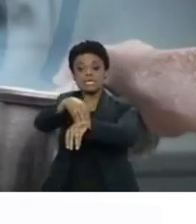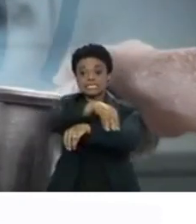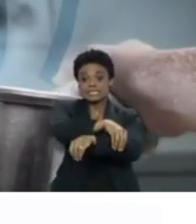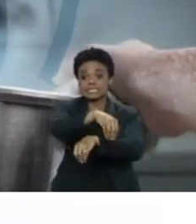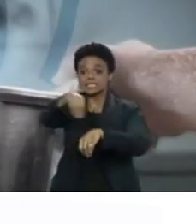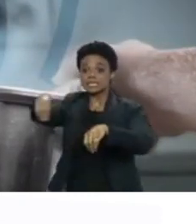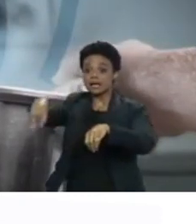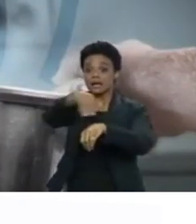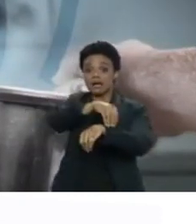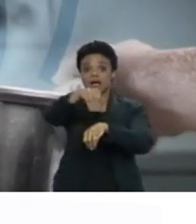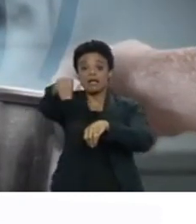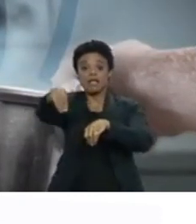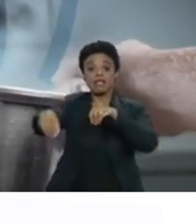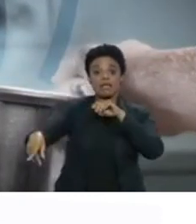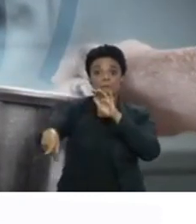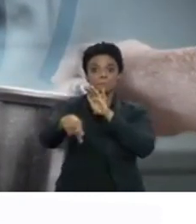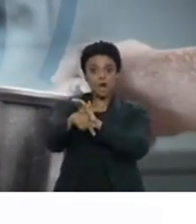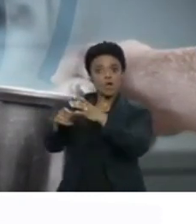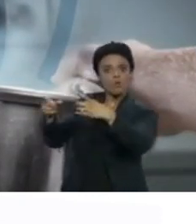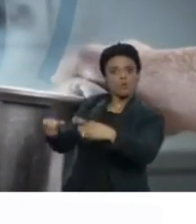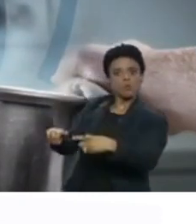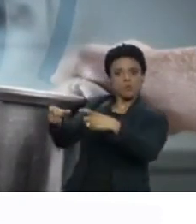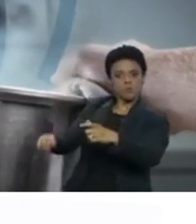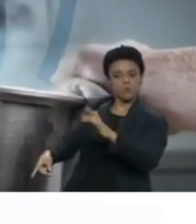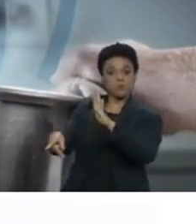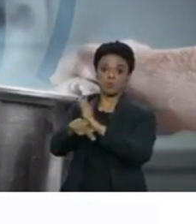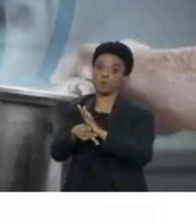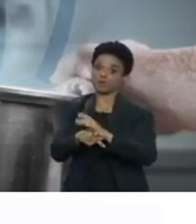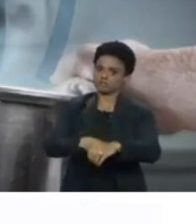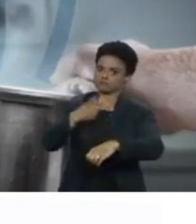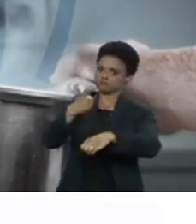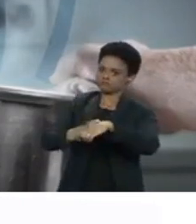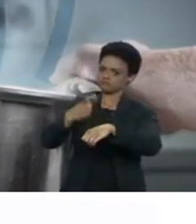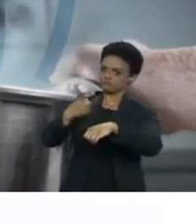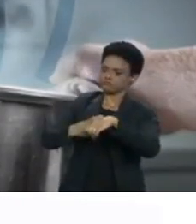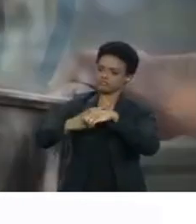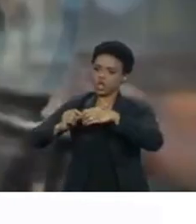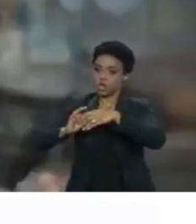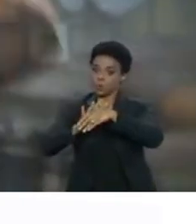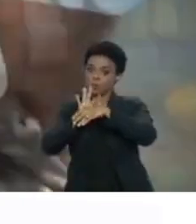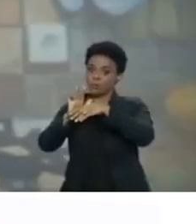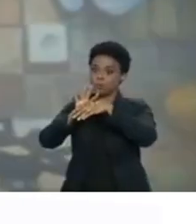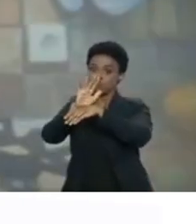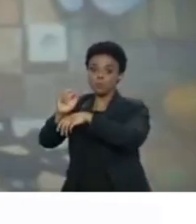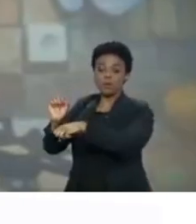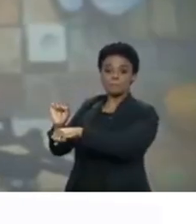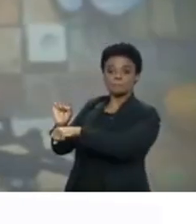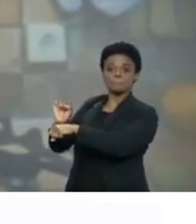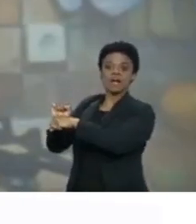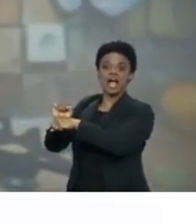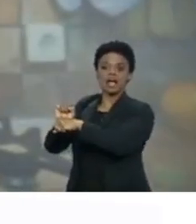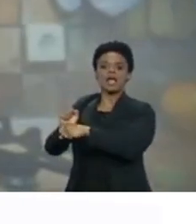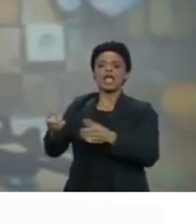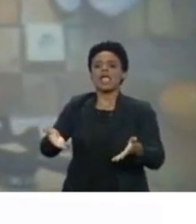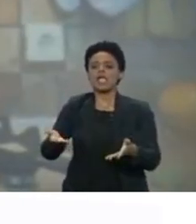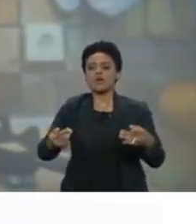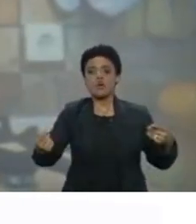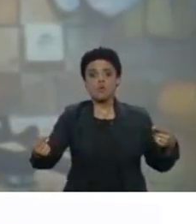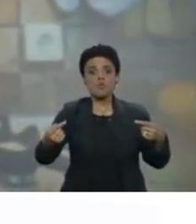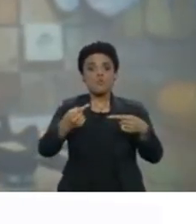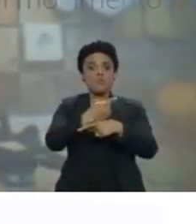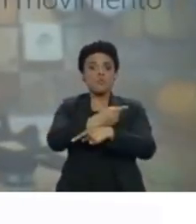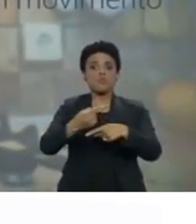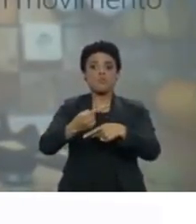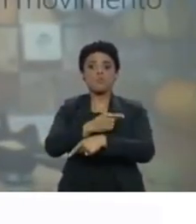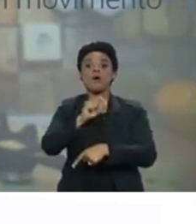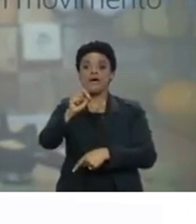que ocorre em um meio estacionário, que é um sólido ou um fluido estático. A convecção acontece entre a superfície